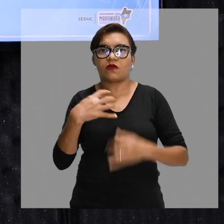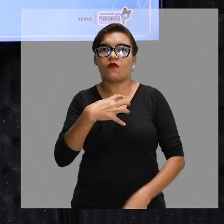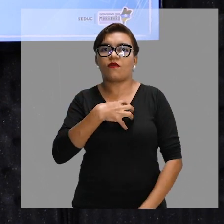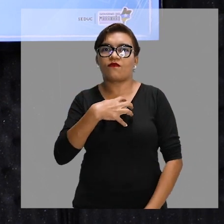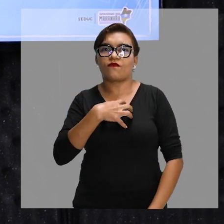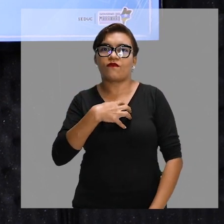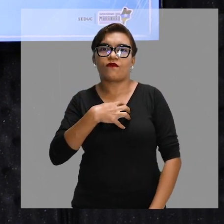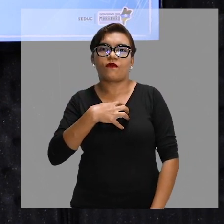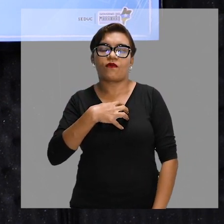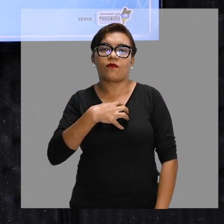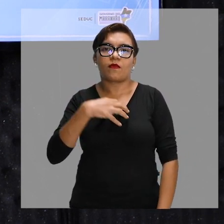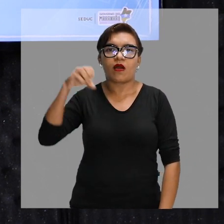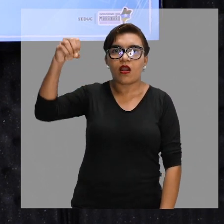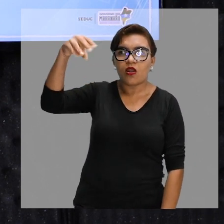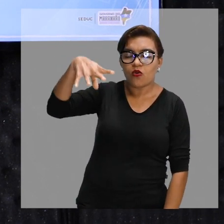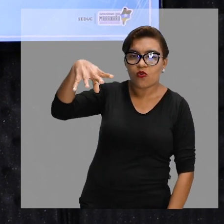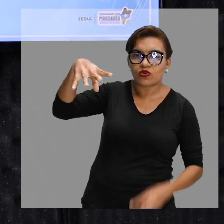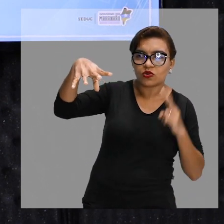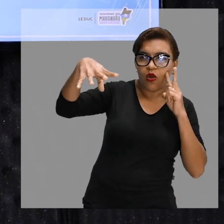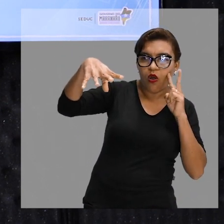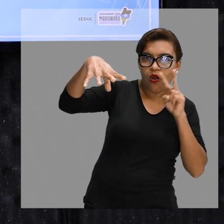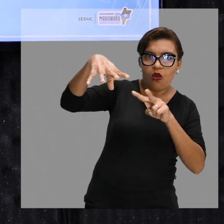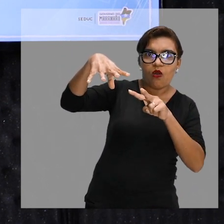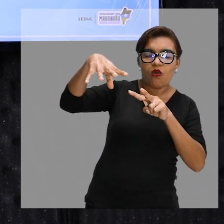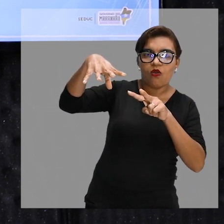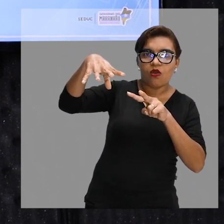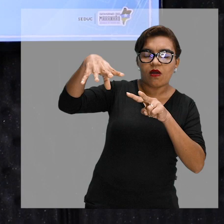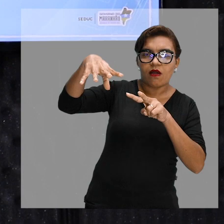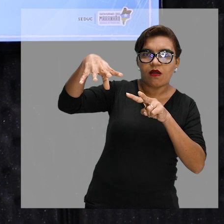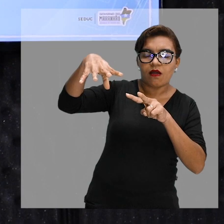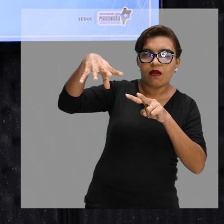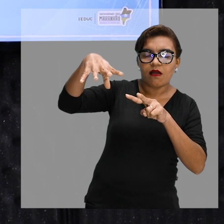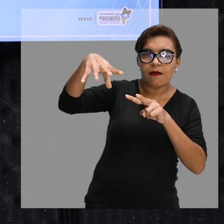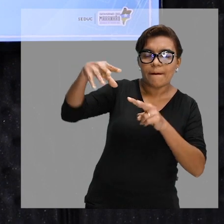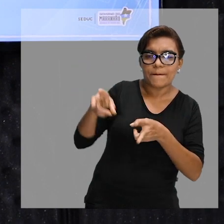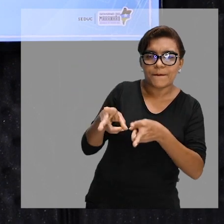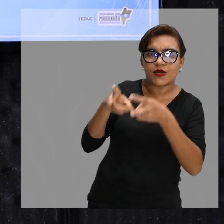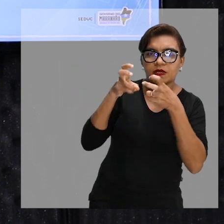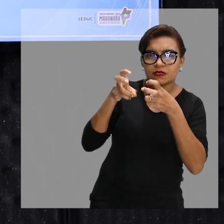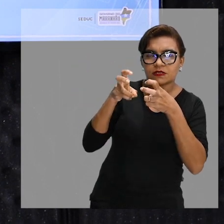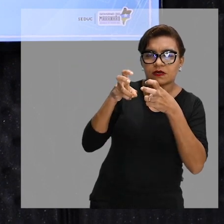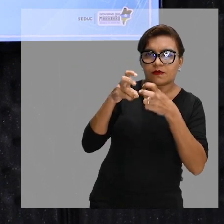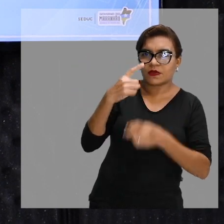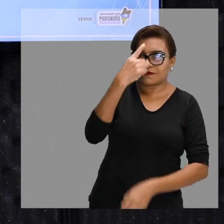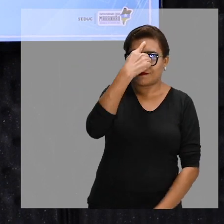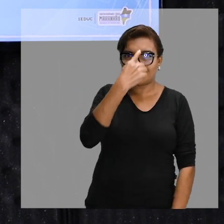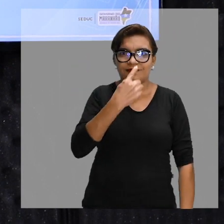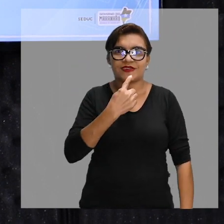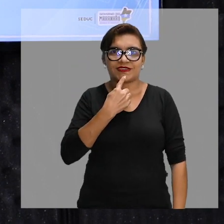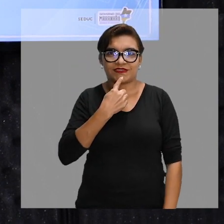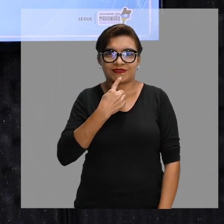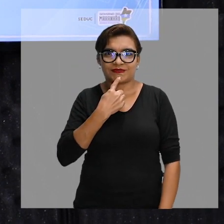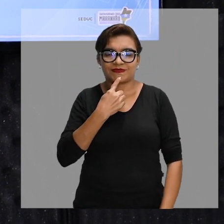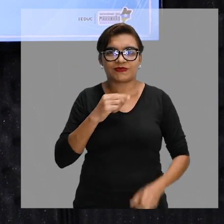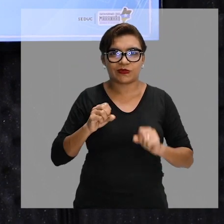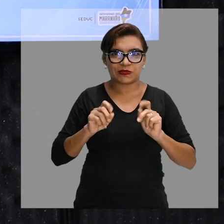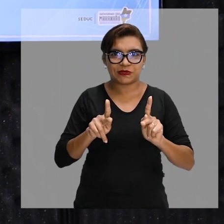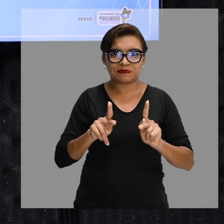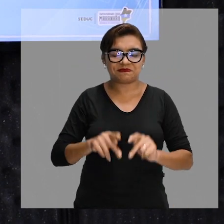nossos olhos captam e através dessa informação é formada a imagem, ok?